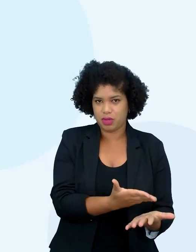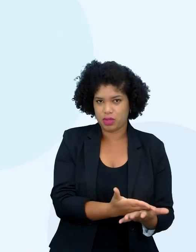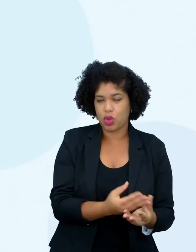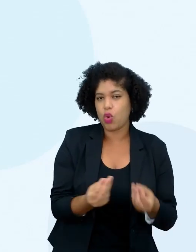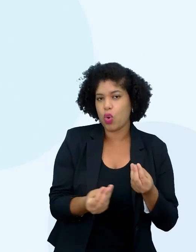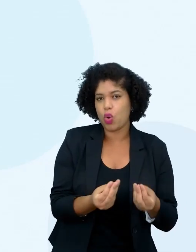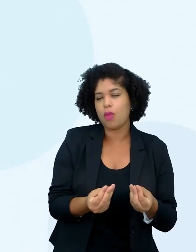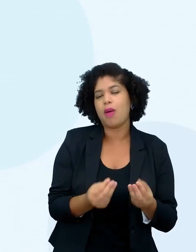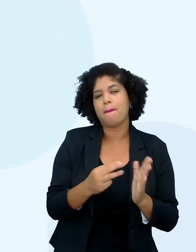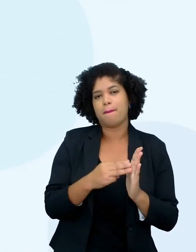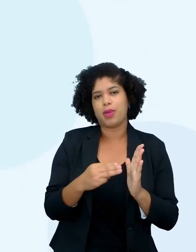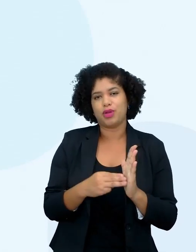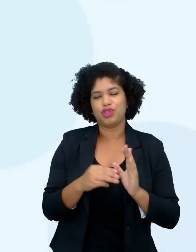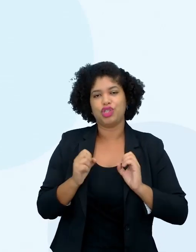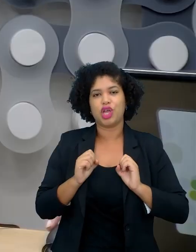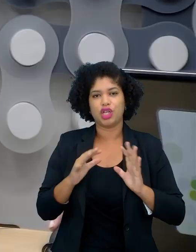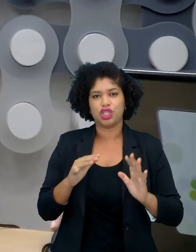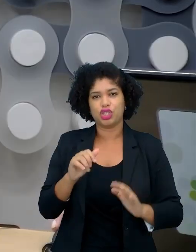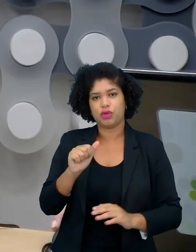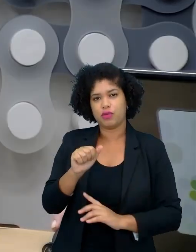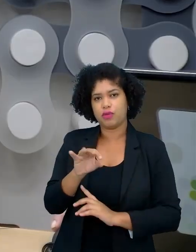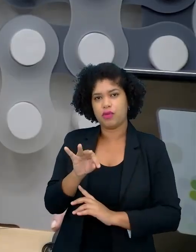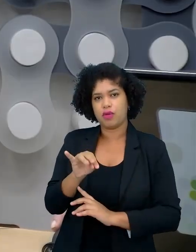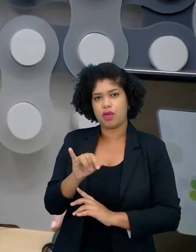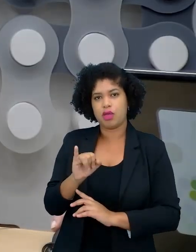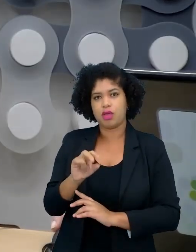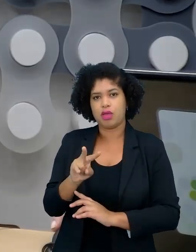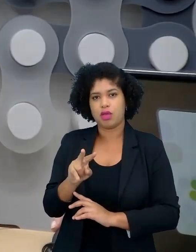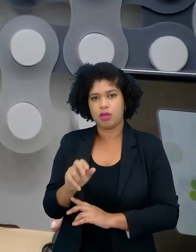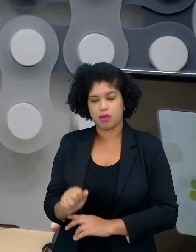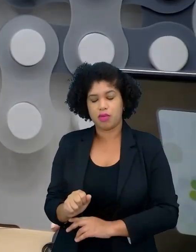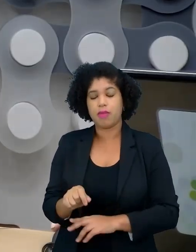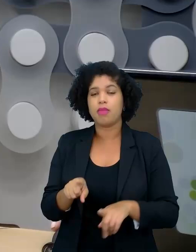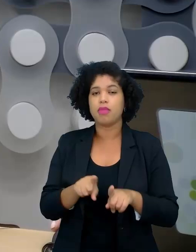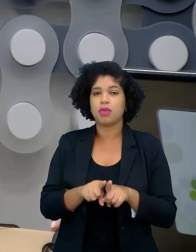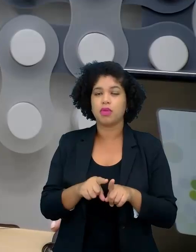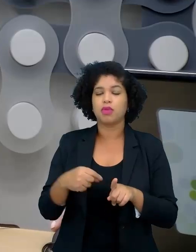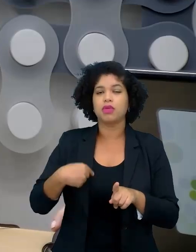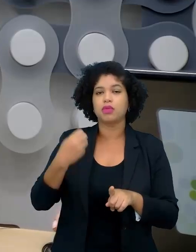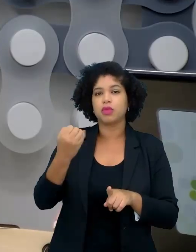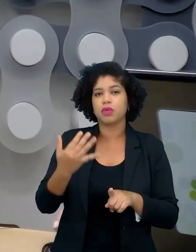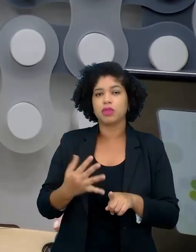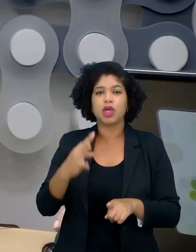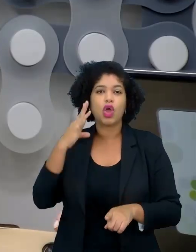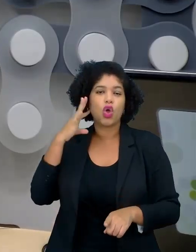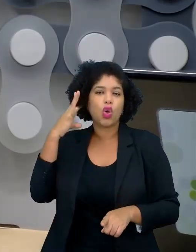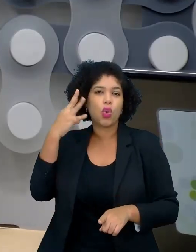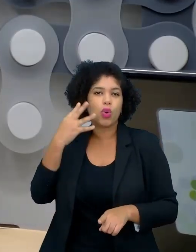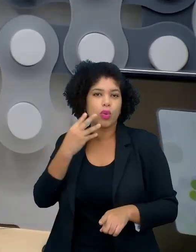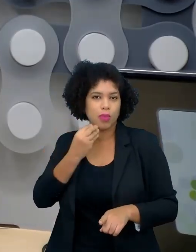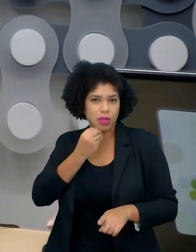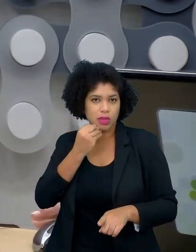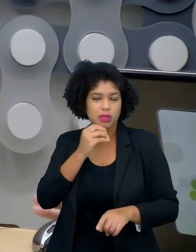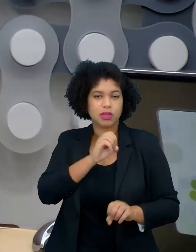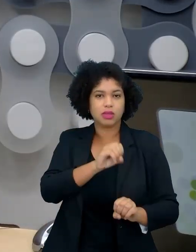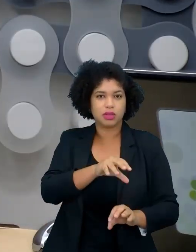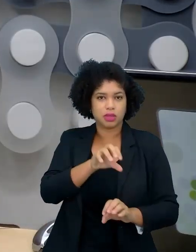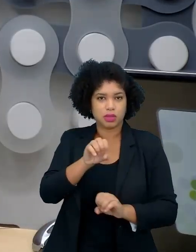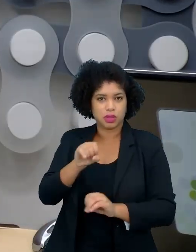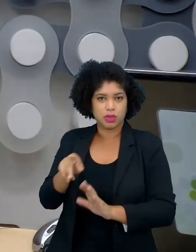ativa. E aí também, né, vamos falar um pouquinho sobre a competência docente, é importante para nós que somos